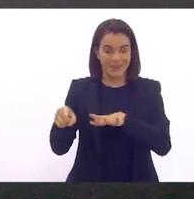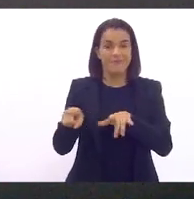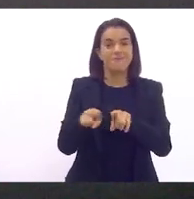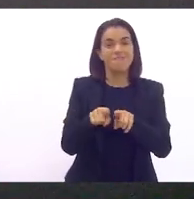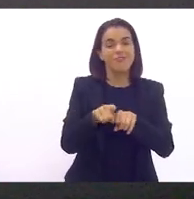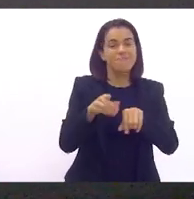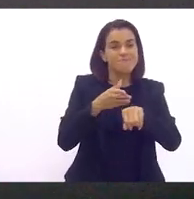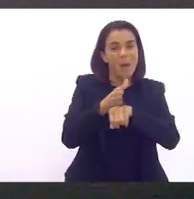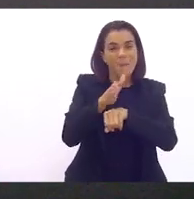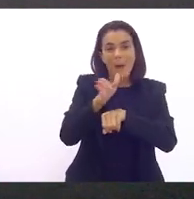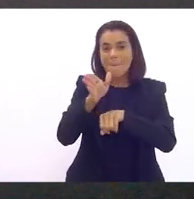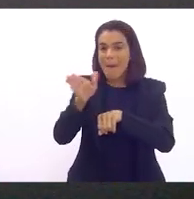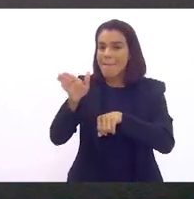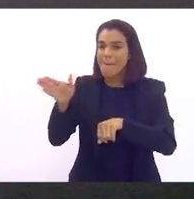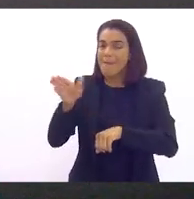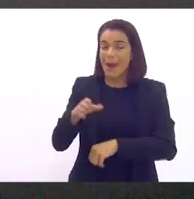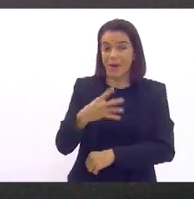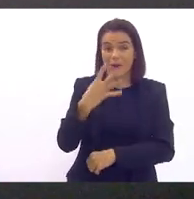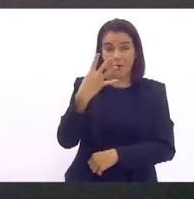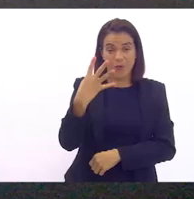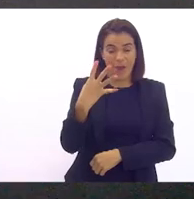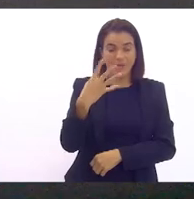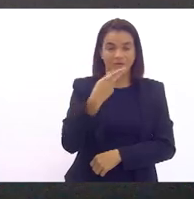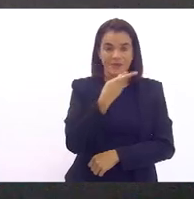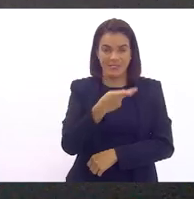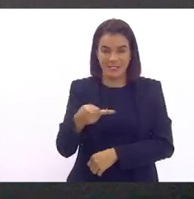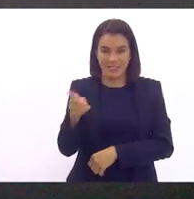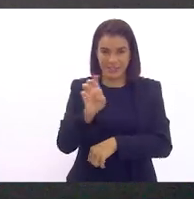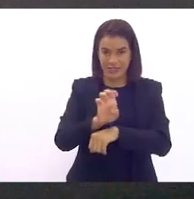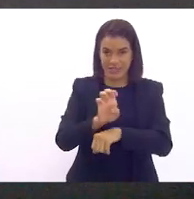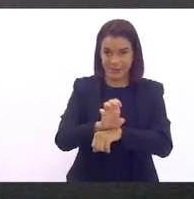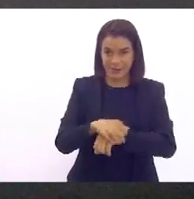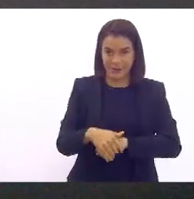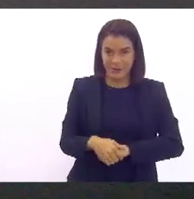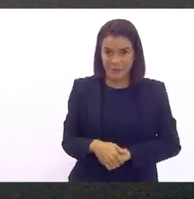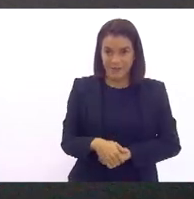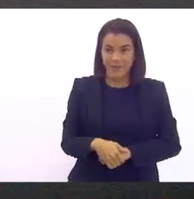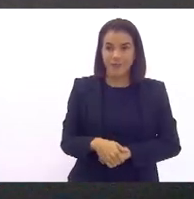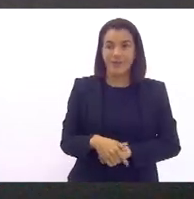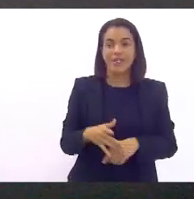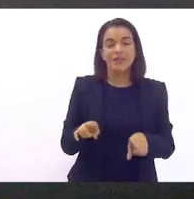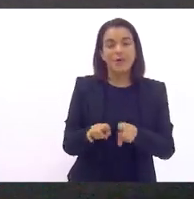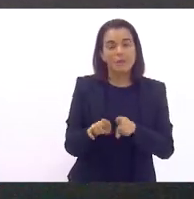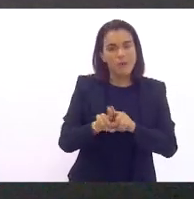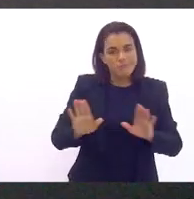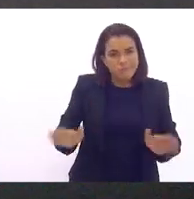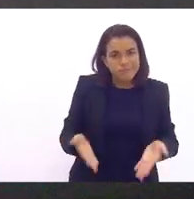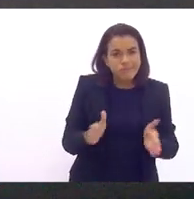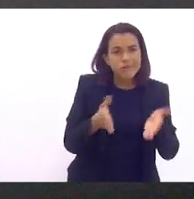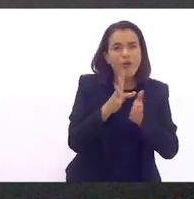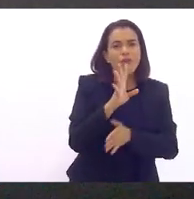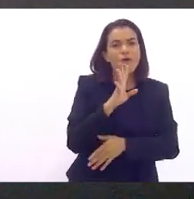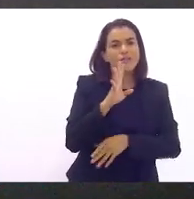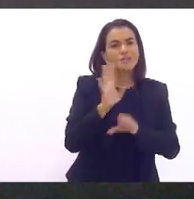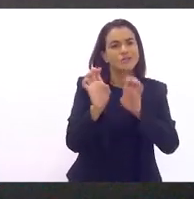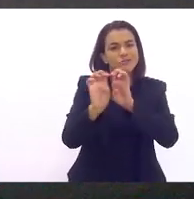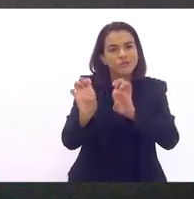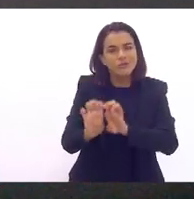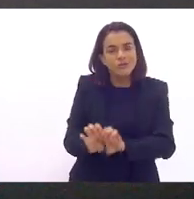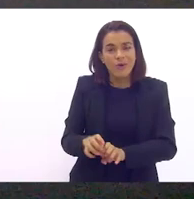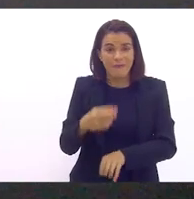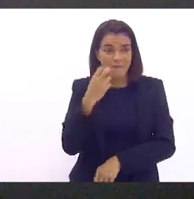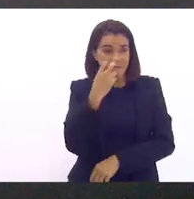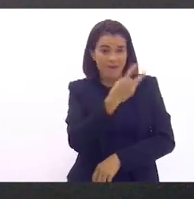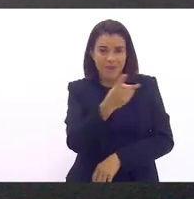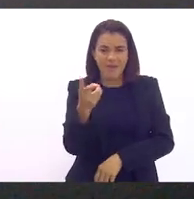Estados né É bem intensa nossa visita para conhecer e retomar e incentivar conhecer a infraestrutura ver avaliar a